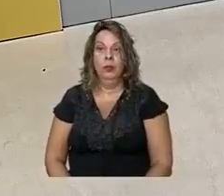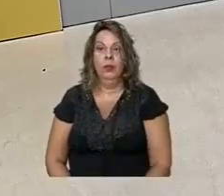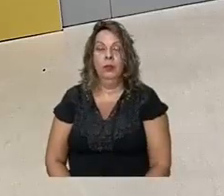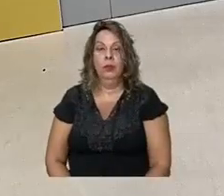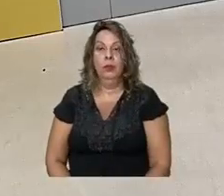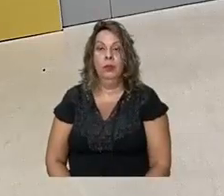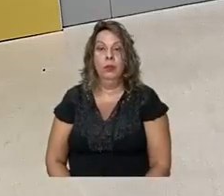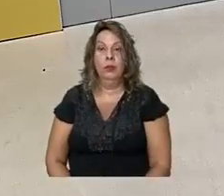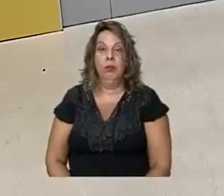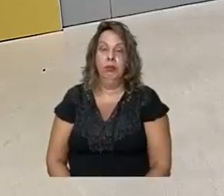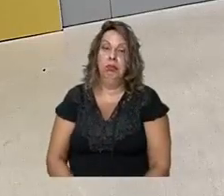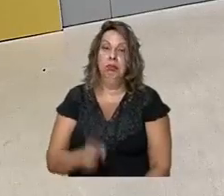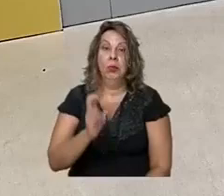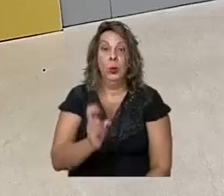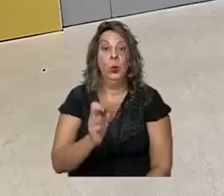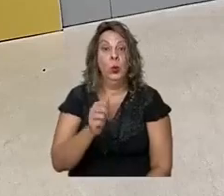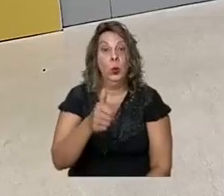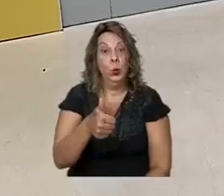olha o